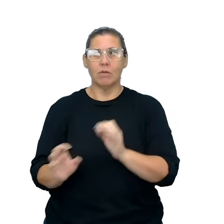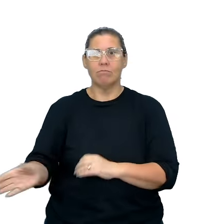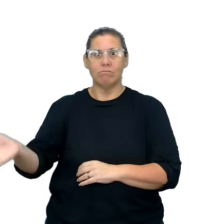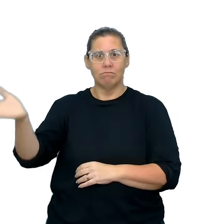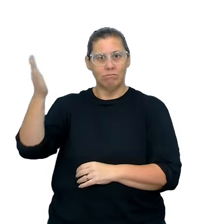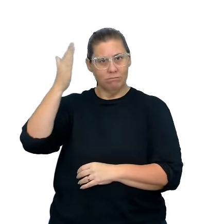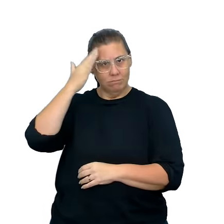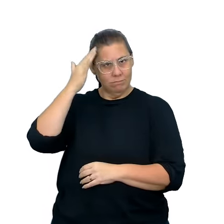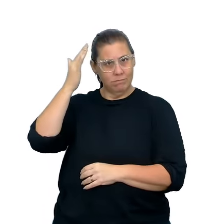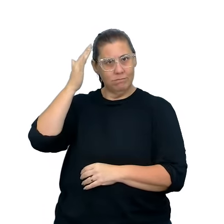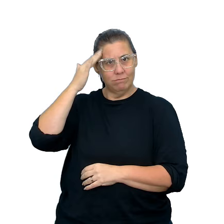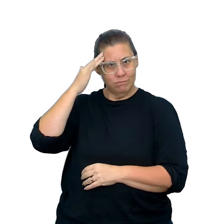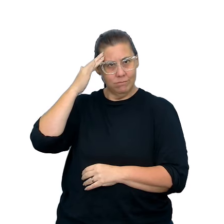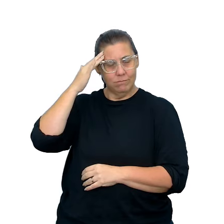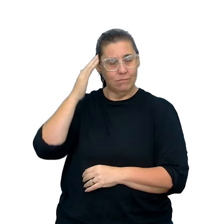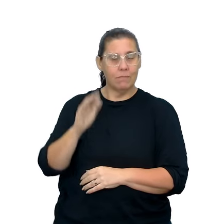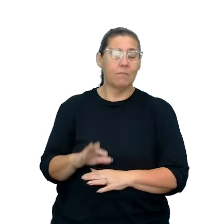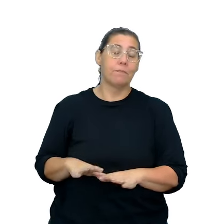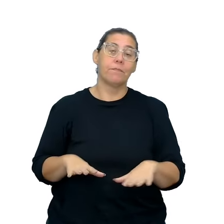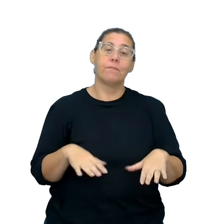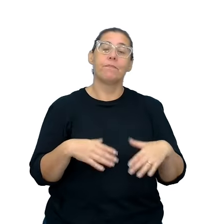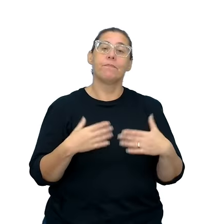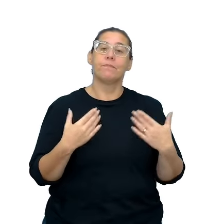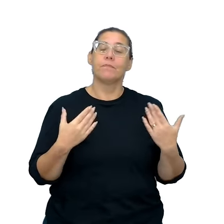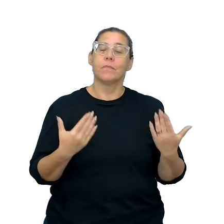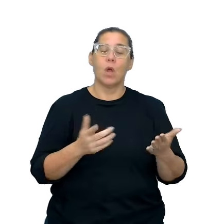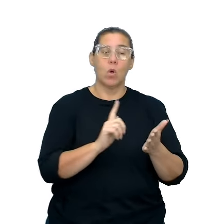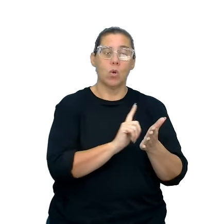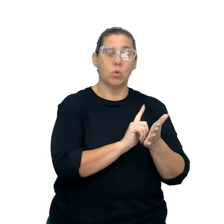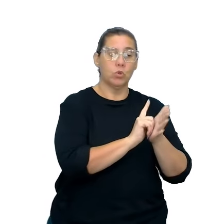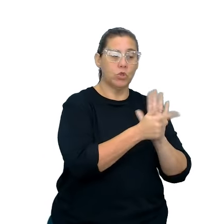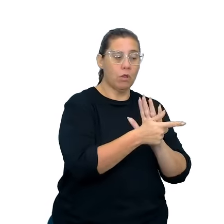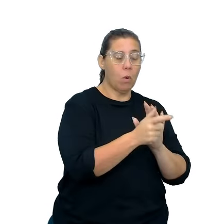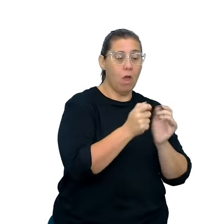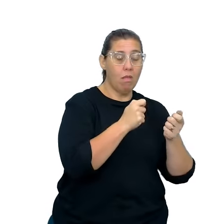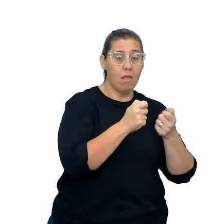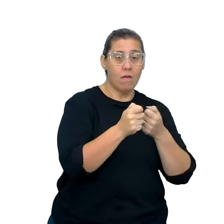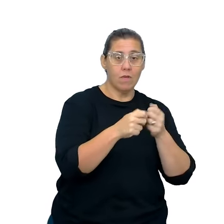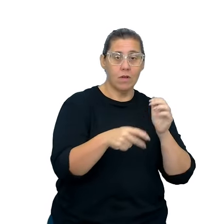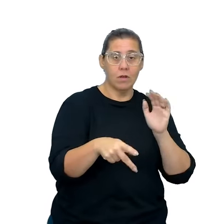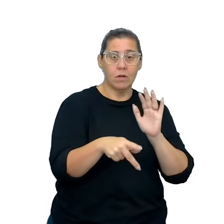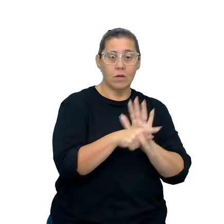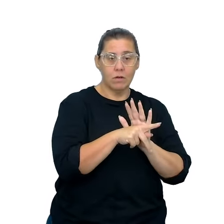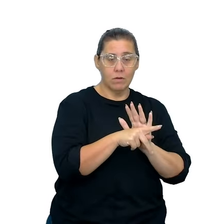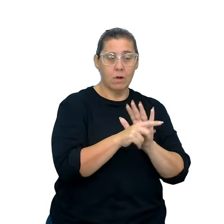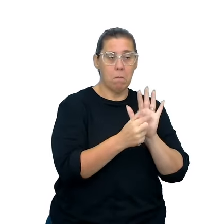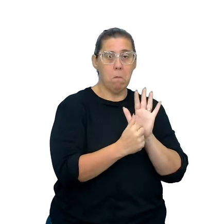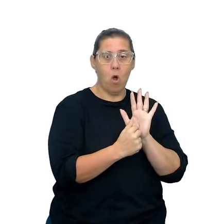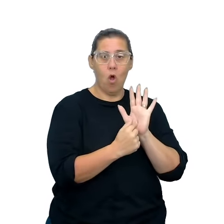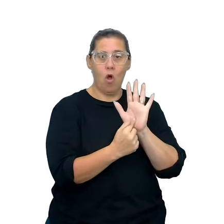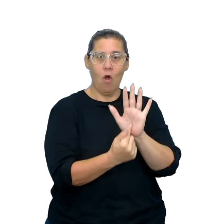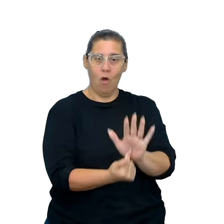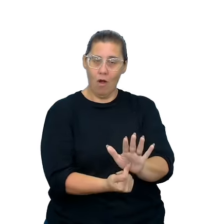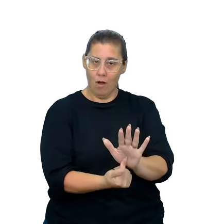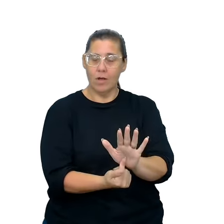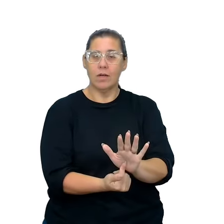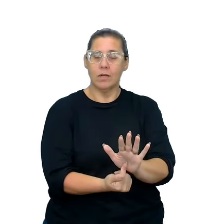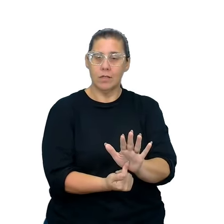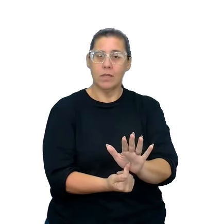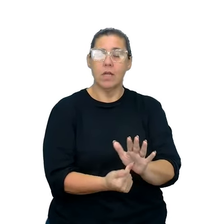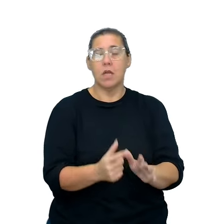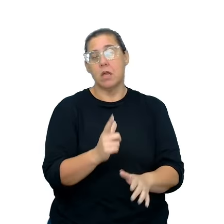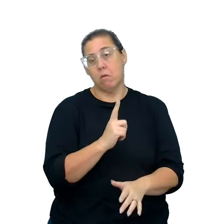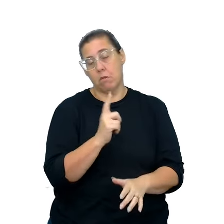saberes. Então, ele está muito mais, o gênero entrevista, para o expor, né? Apesar de